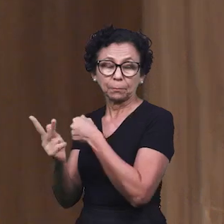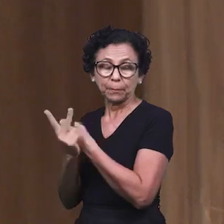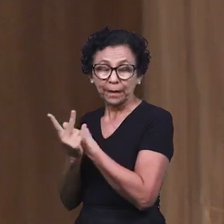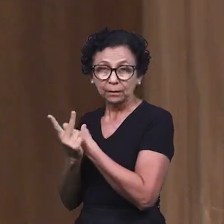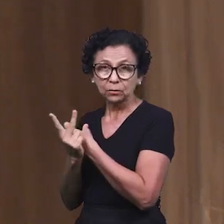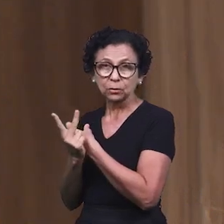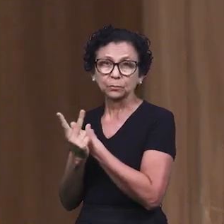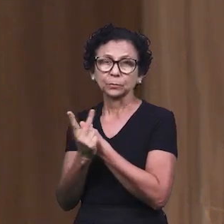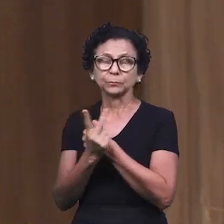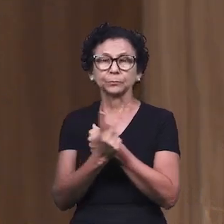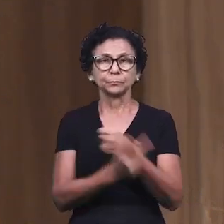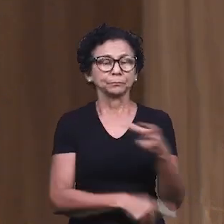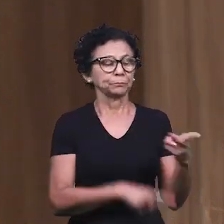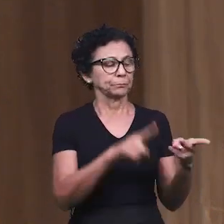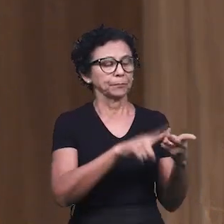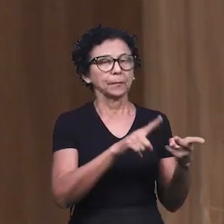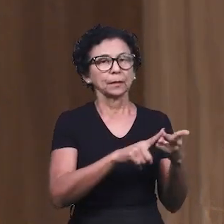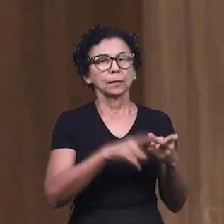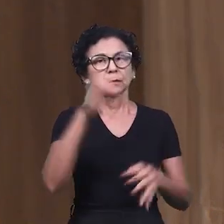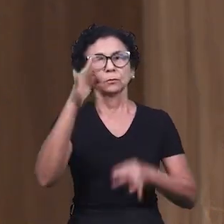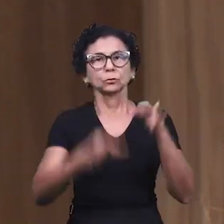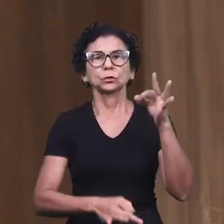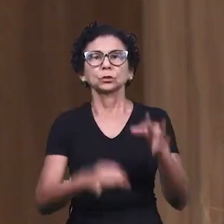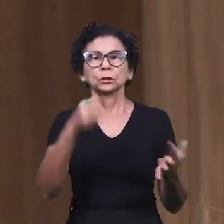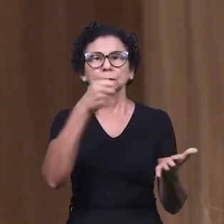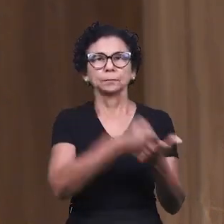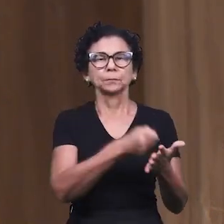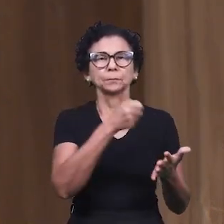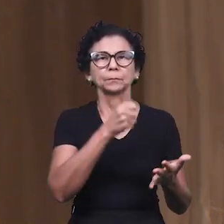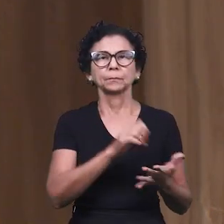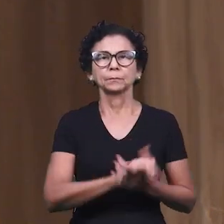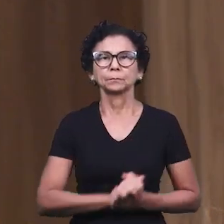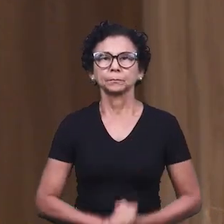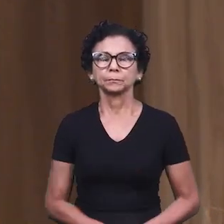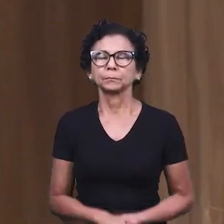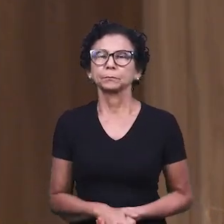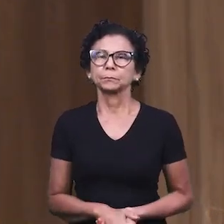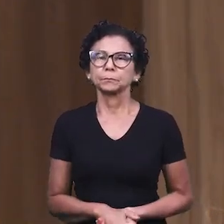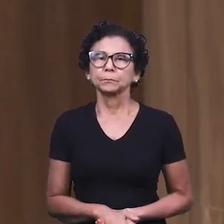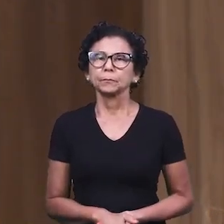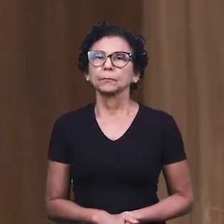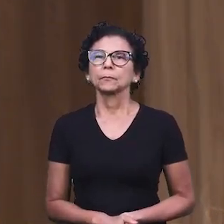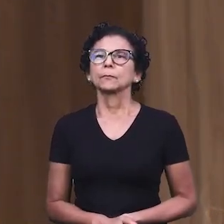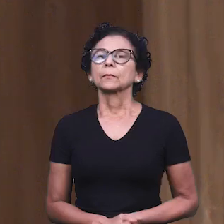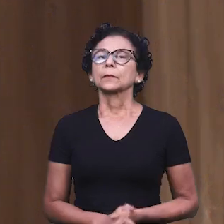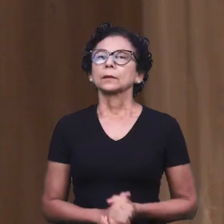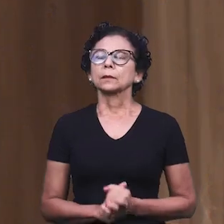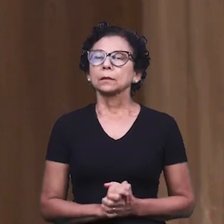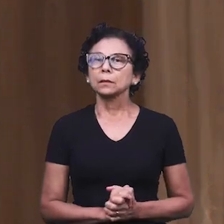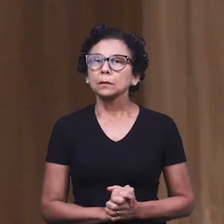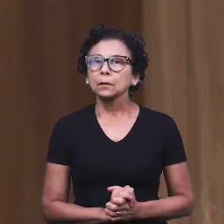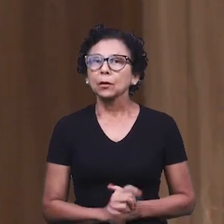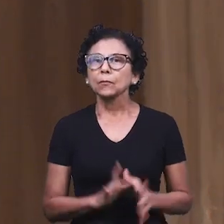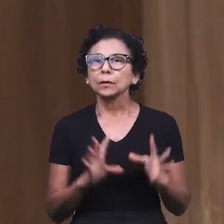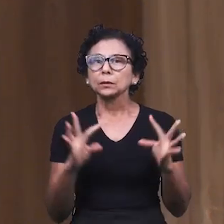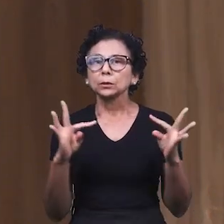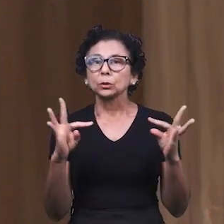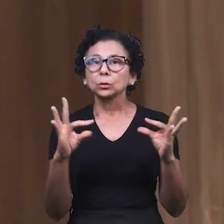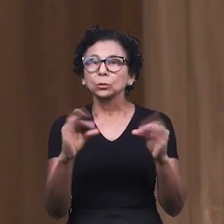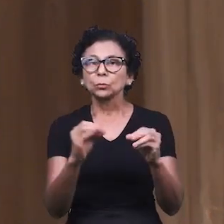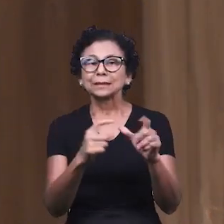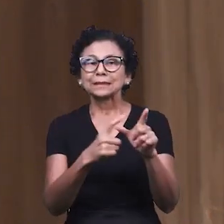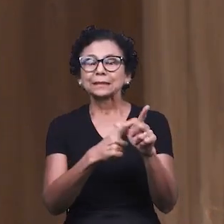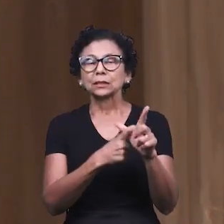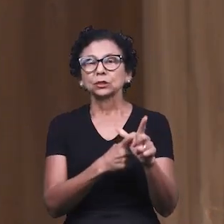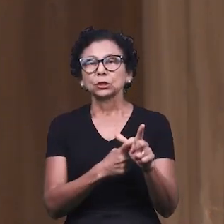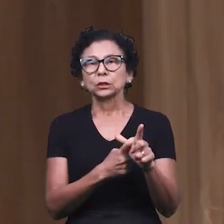a pessoa vai ter ali, vai ser feita uma análise, uma matemática, da forma que o valor a ser pago não